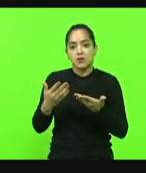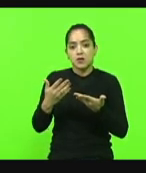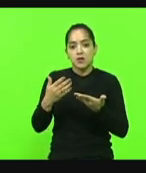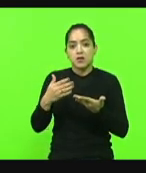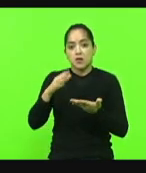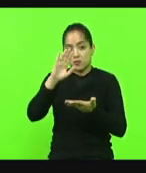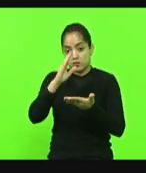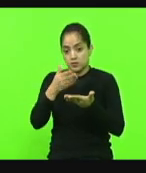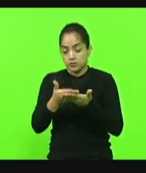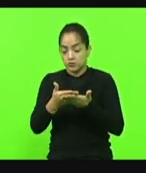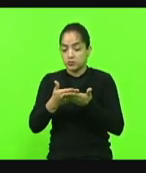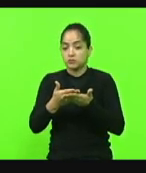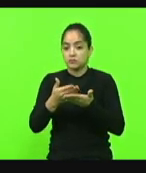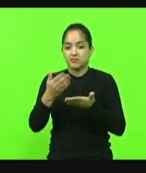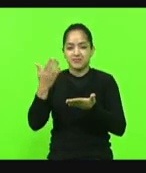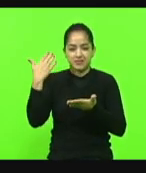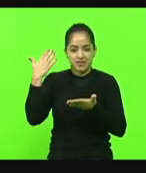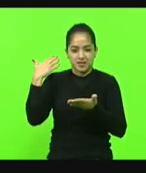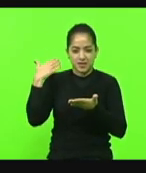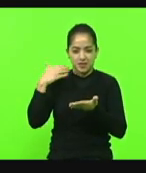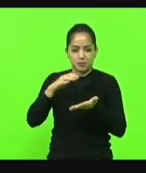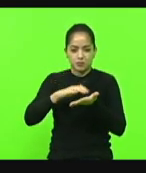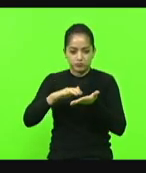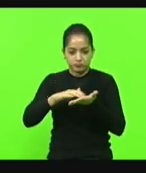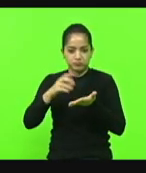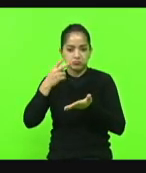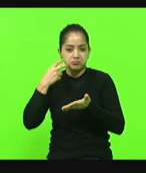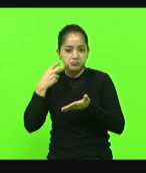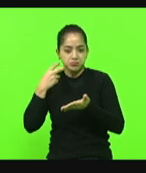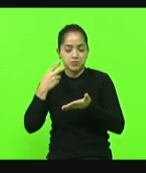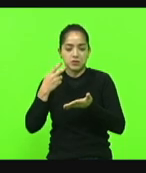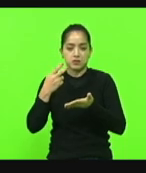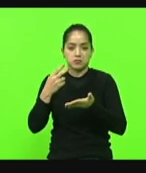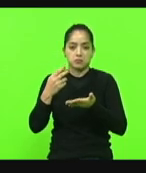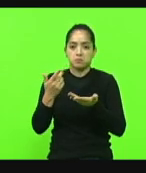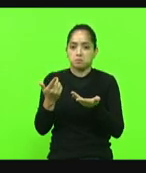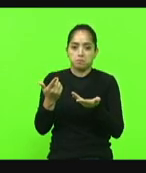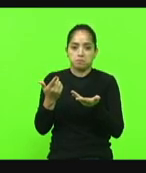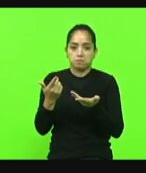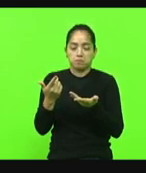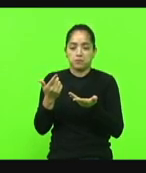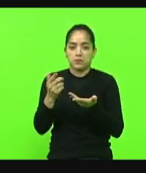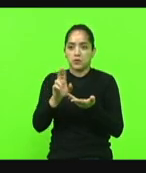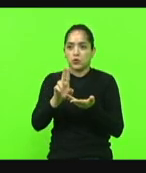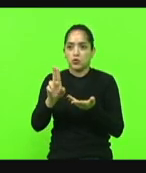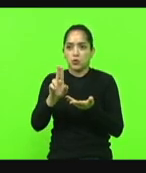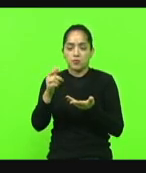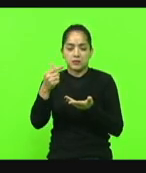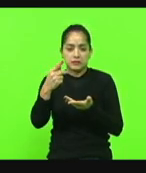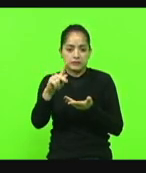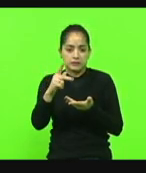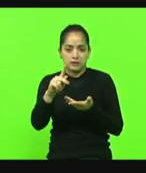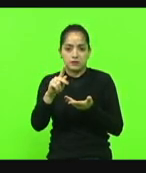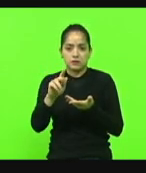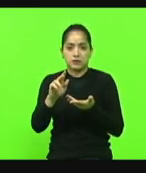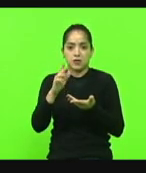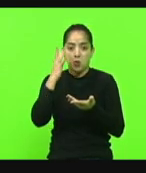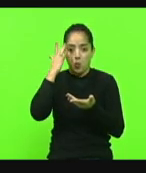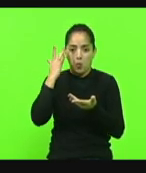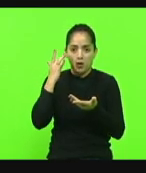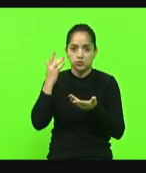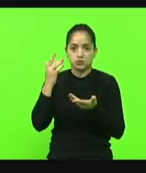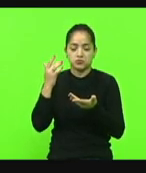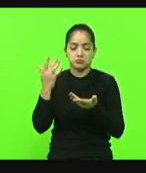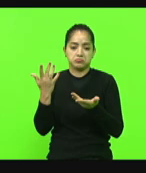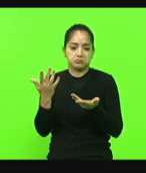secretário da Infraestrutura, na época, Luiz Fernando Vampiro, acho que esse não é o nome dele, acho que é um nome de campanha, provavelmente, Vampiro,